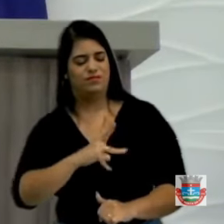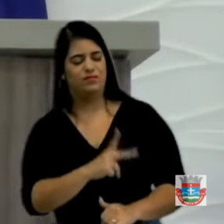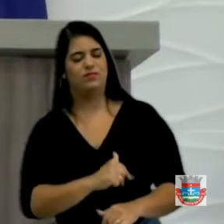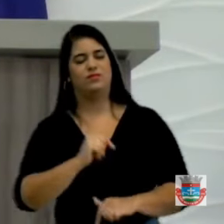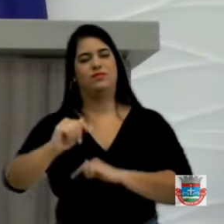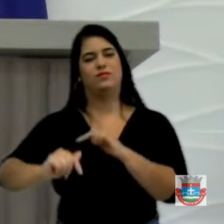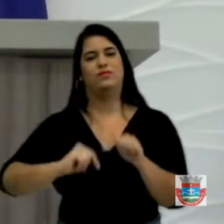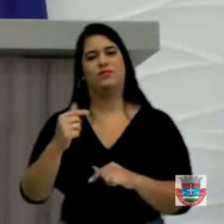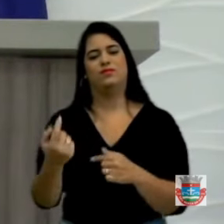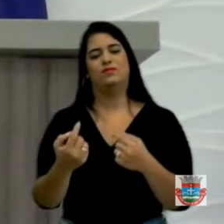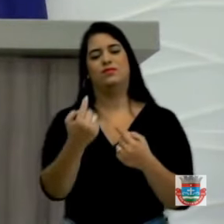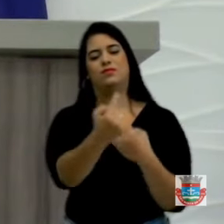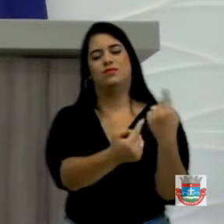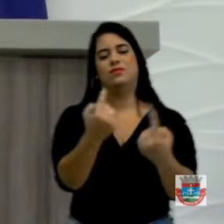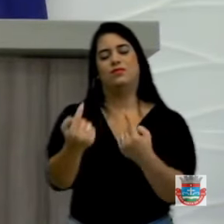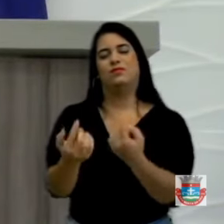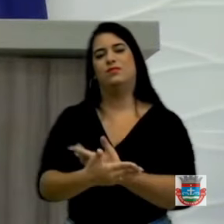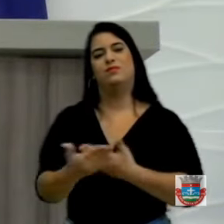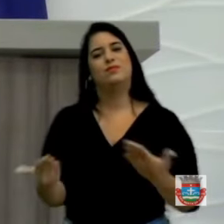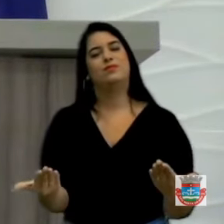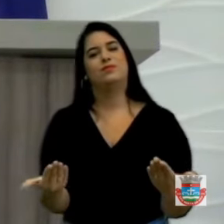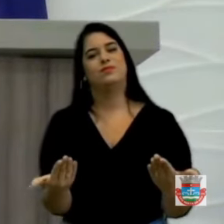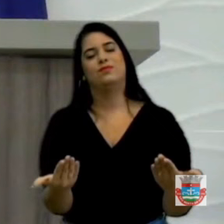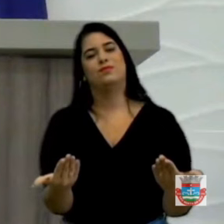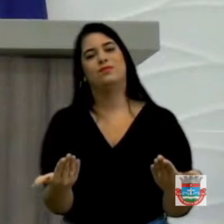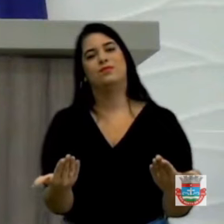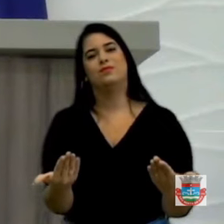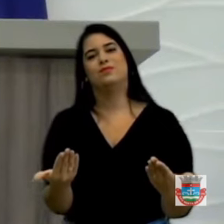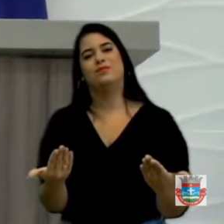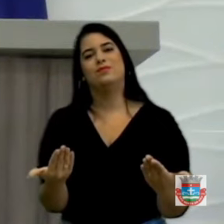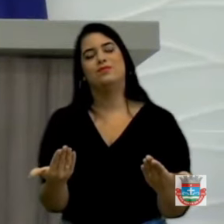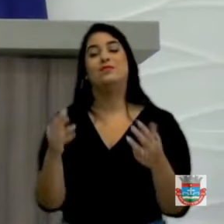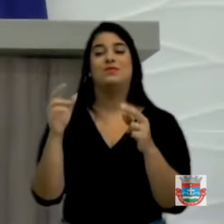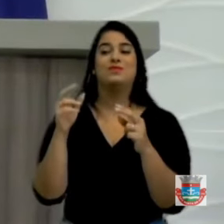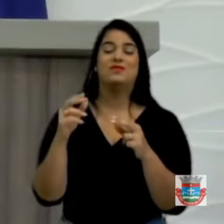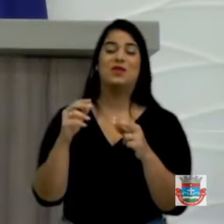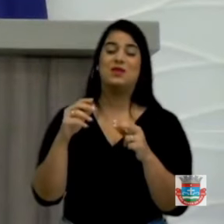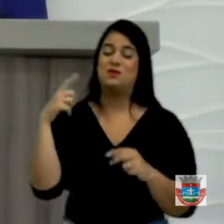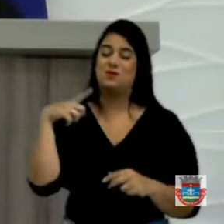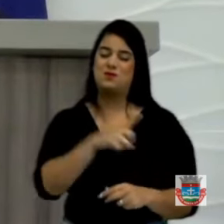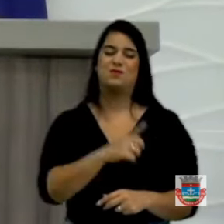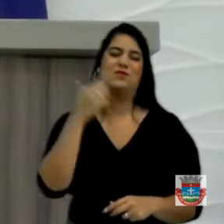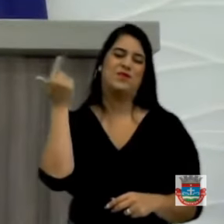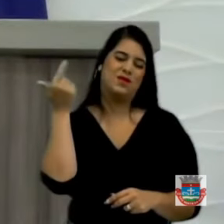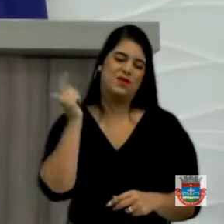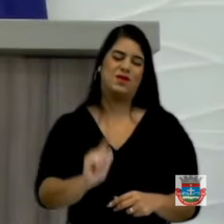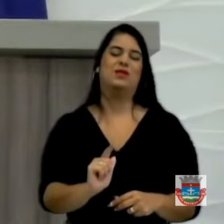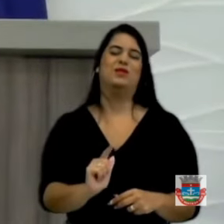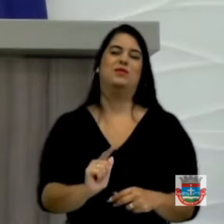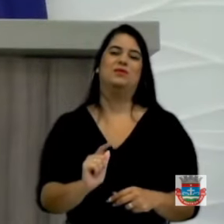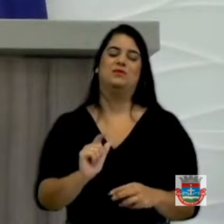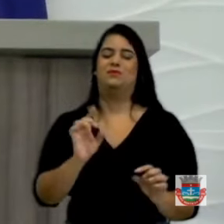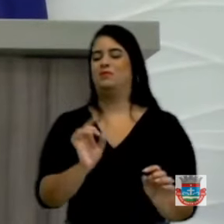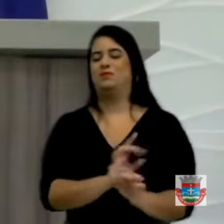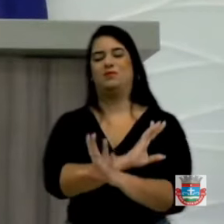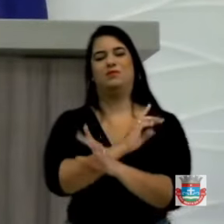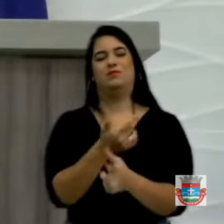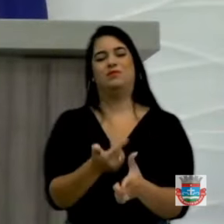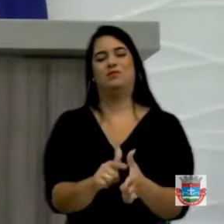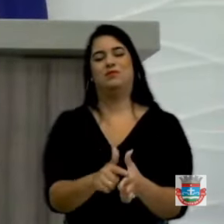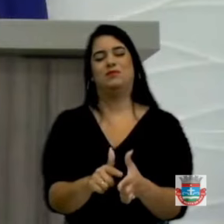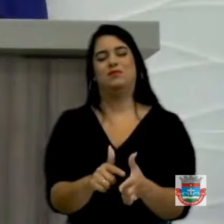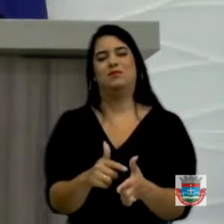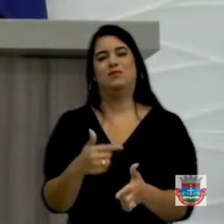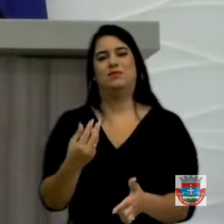um de vocês, porque só assim é que a gente vence todos os obstáculos que vêm a cada momento em nossas vidas.